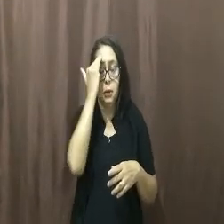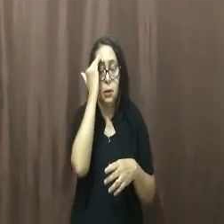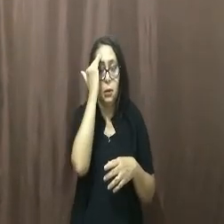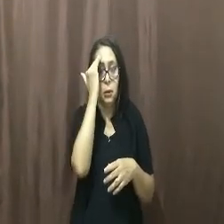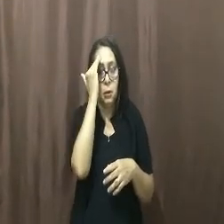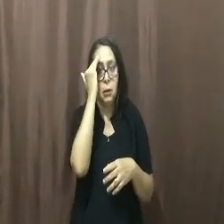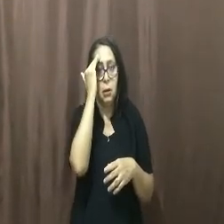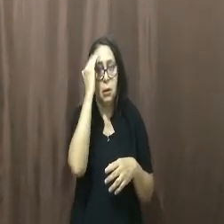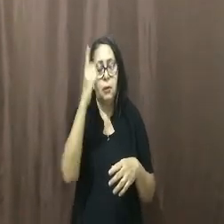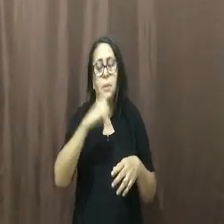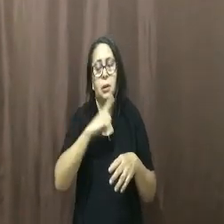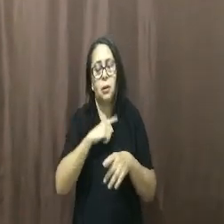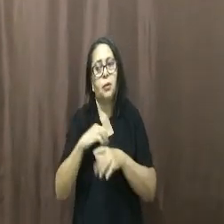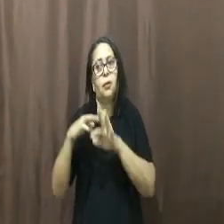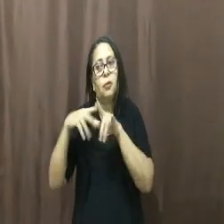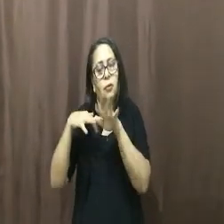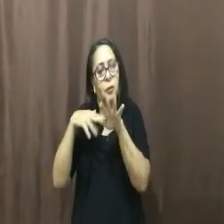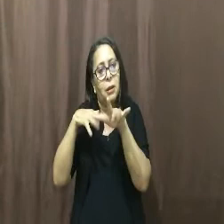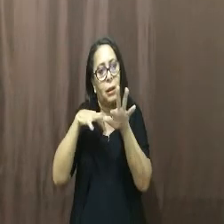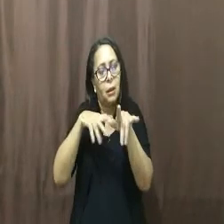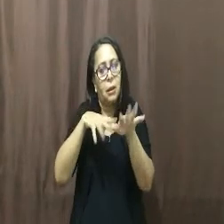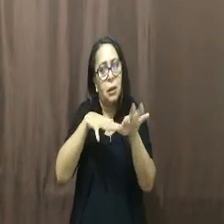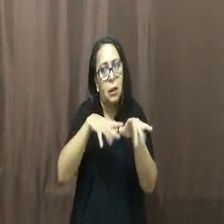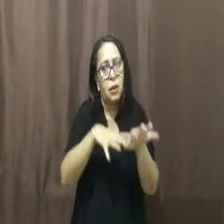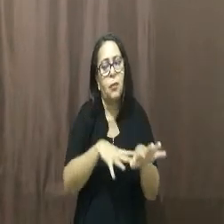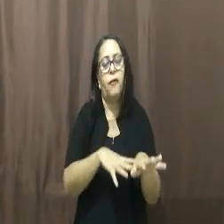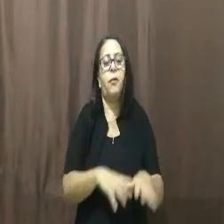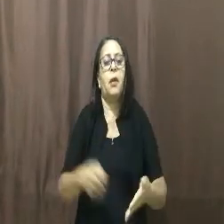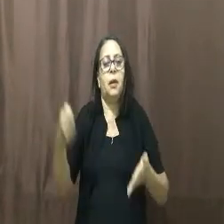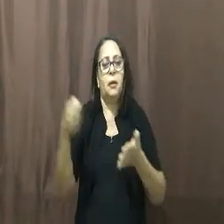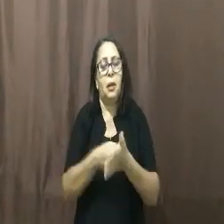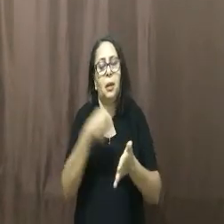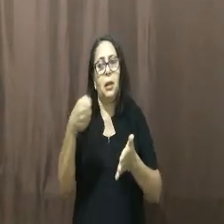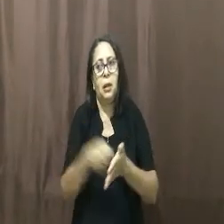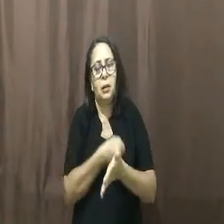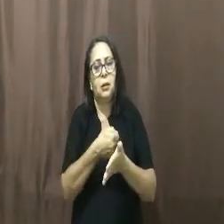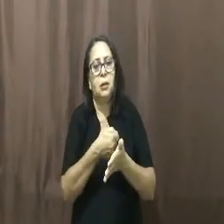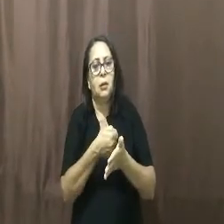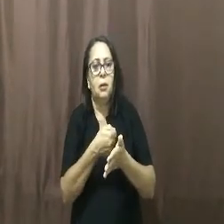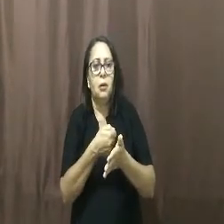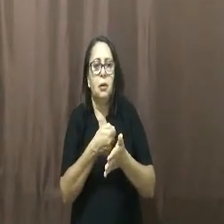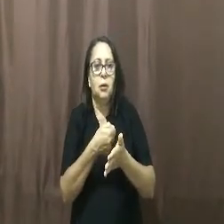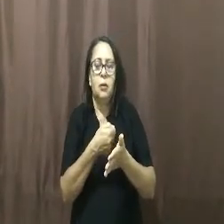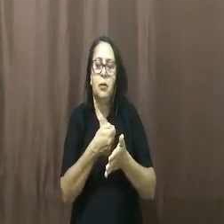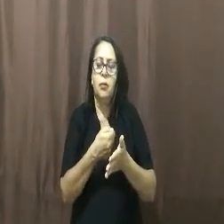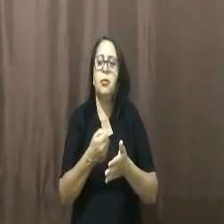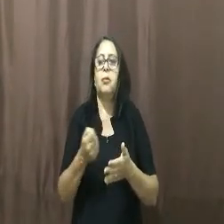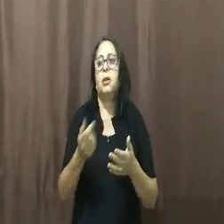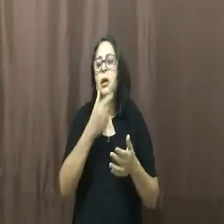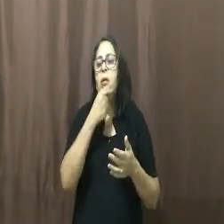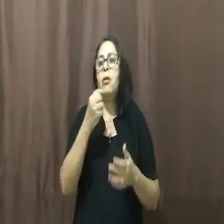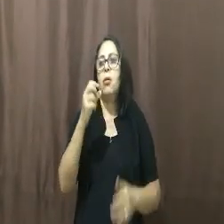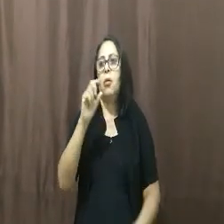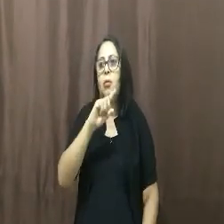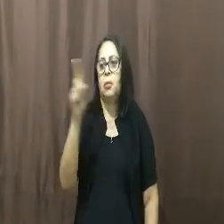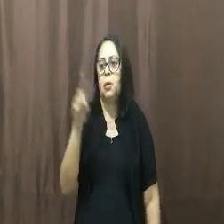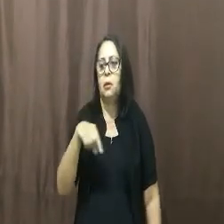Nós entendemos que todas aquelas manifestações, aquelas lutas, né, a luta